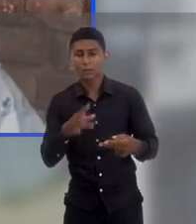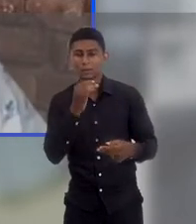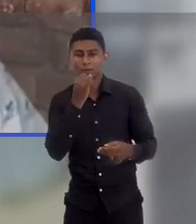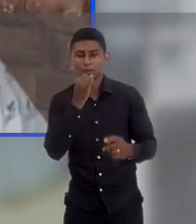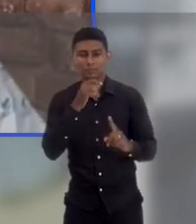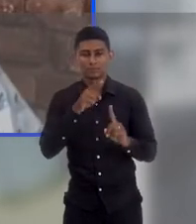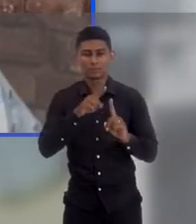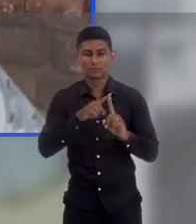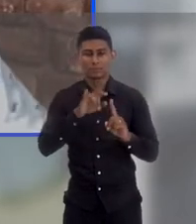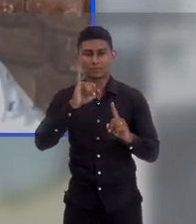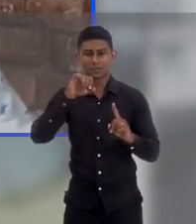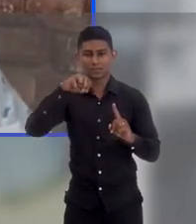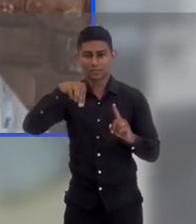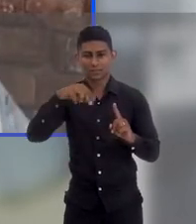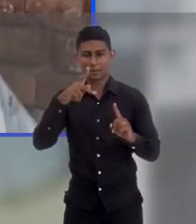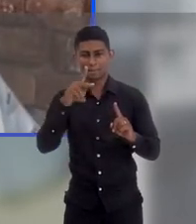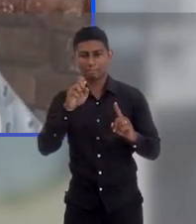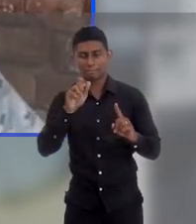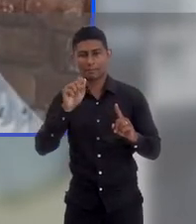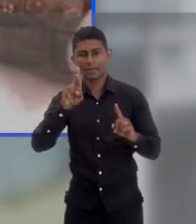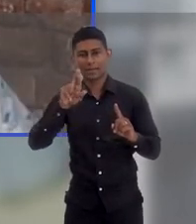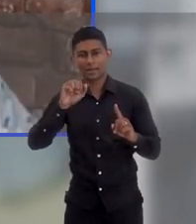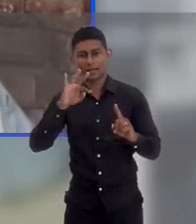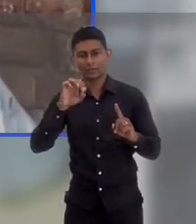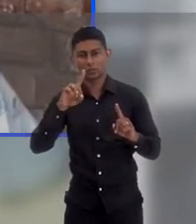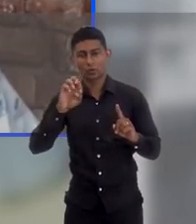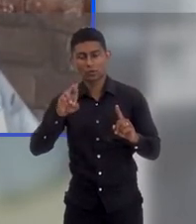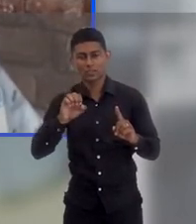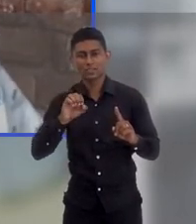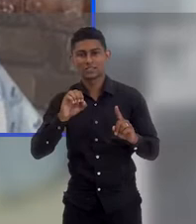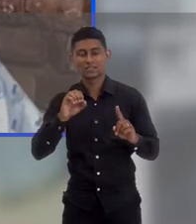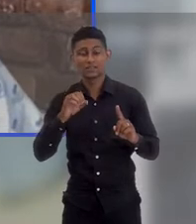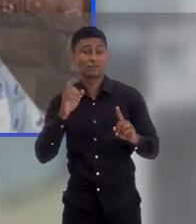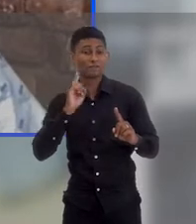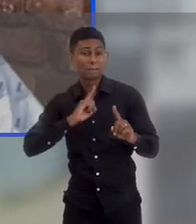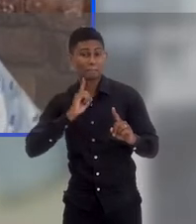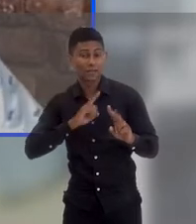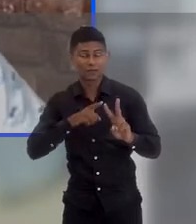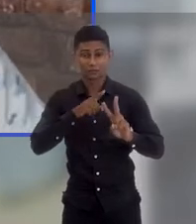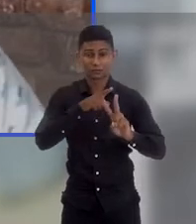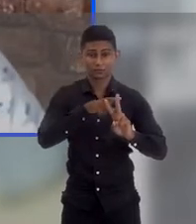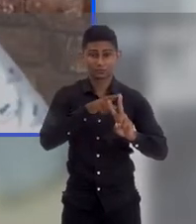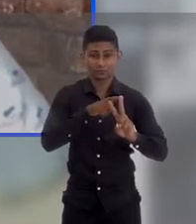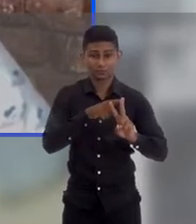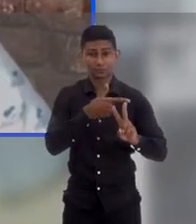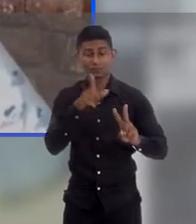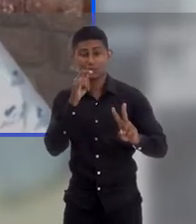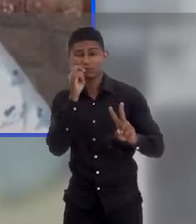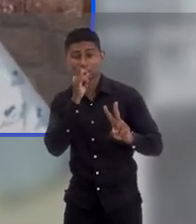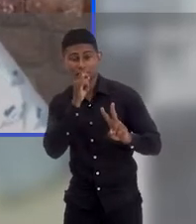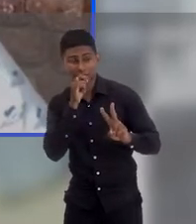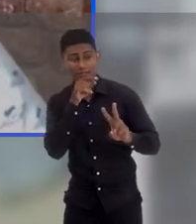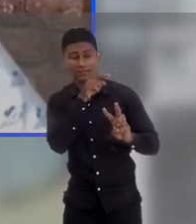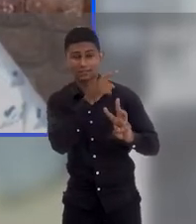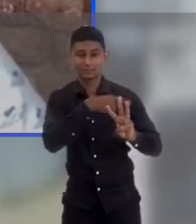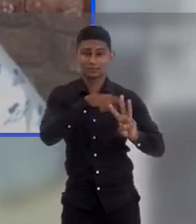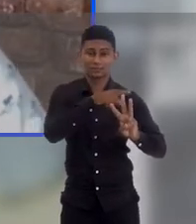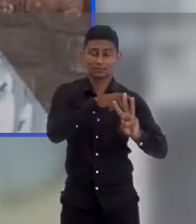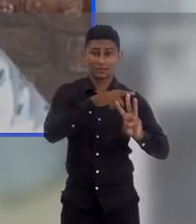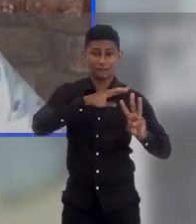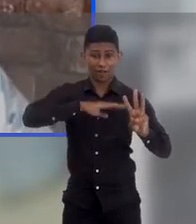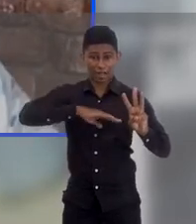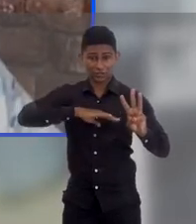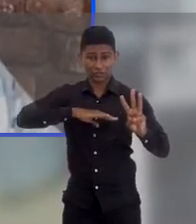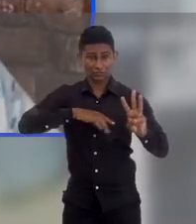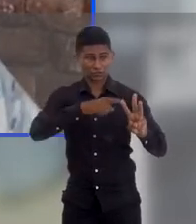representantes de outros times, como a Imperadores Rubro-Negros, a Guerreiros Tricolores, e tem uma escola também do Vasco, alguma